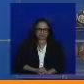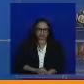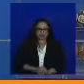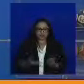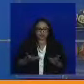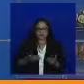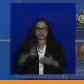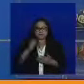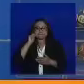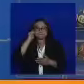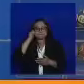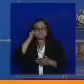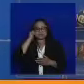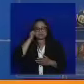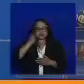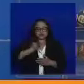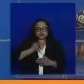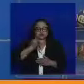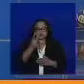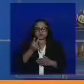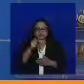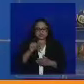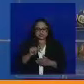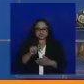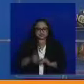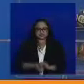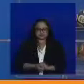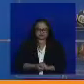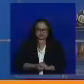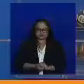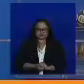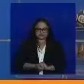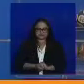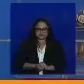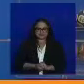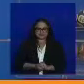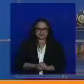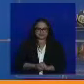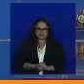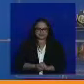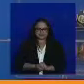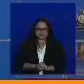Bola preta número 27. Preta 27.